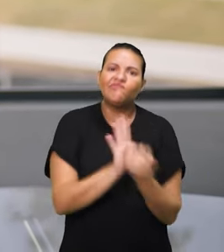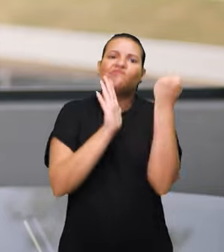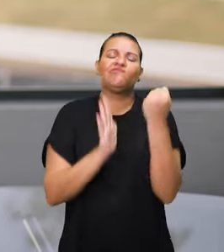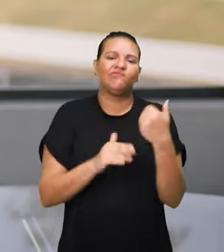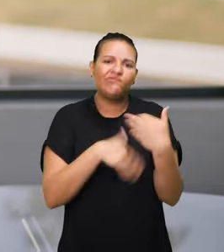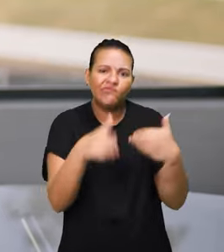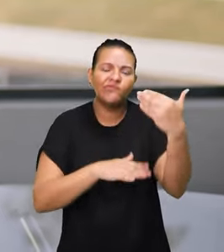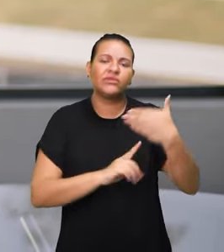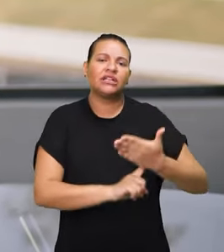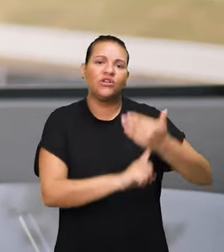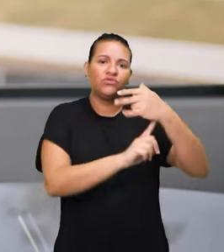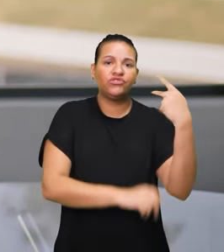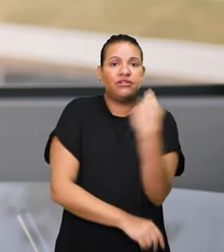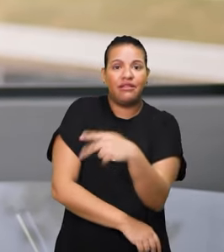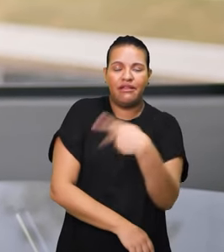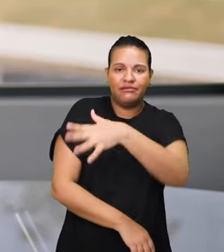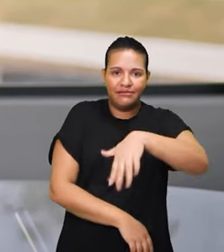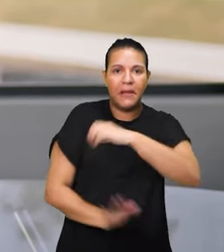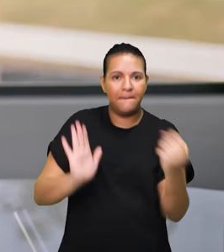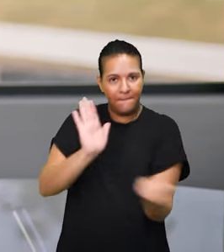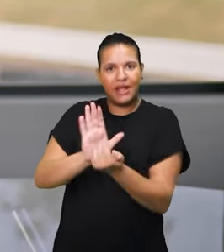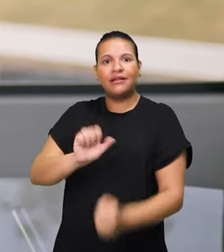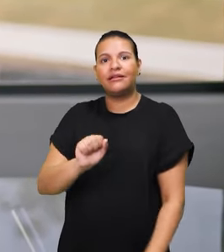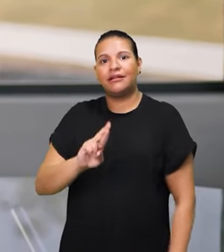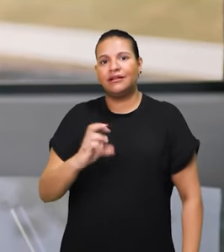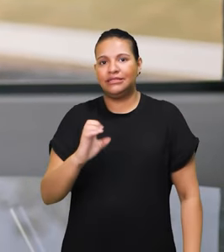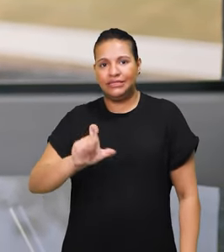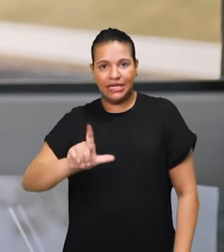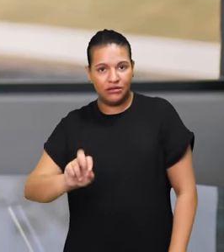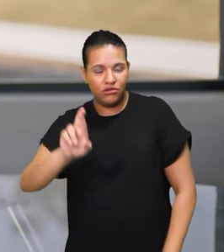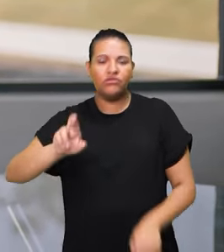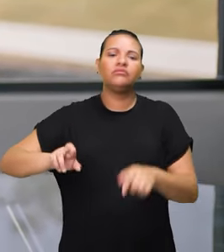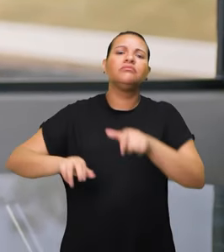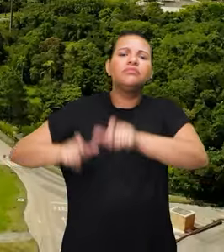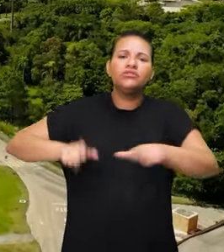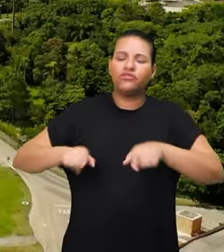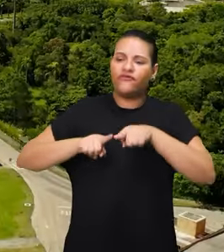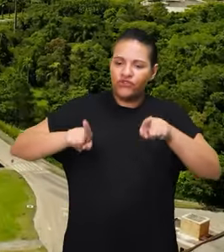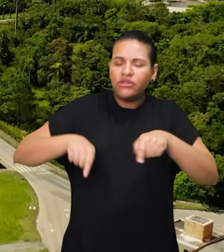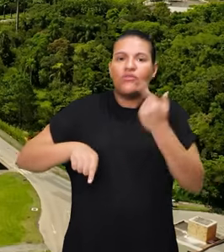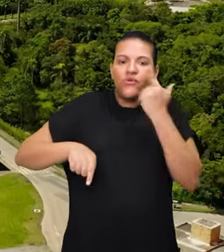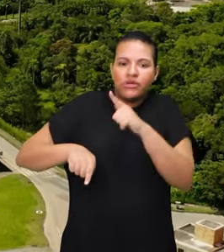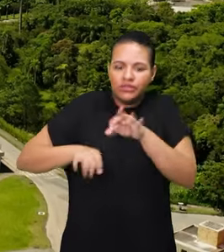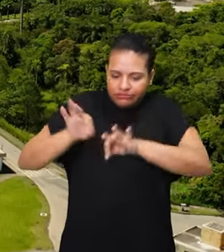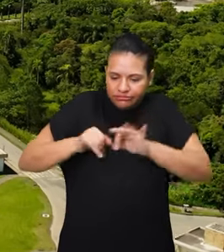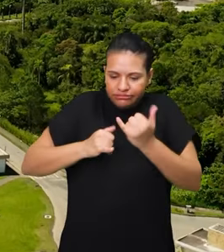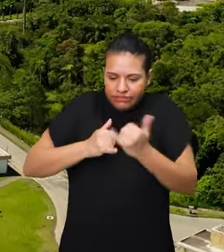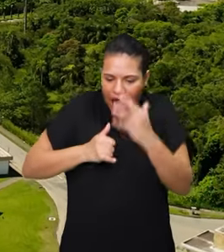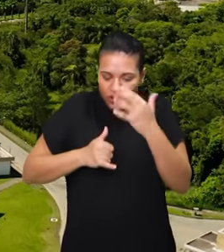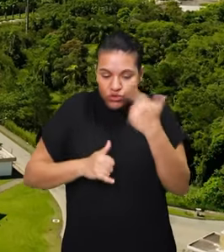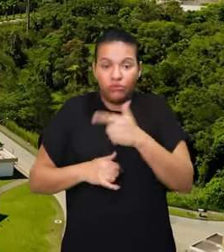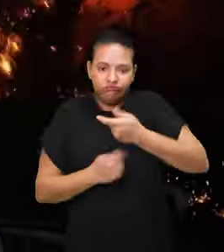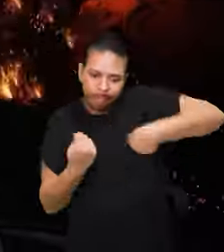de construção de marca de mostrar a tecnologia deles de orgulho dos funcionários em em fazerem o aço virar um